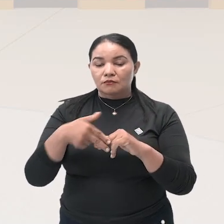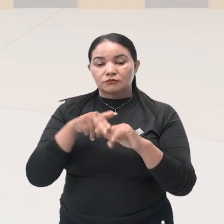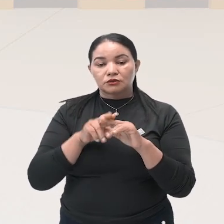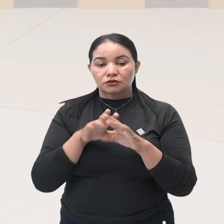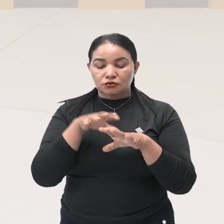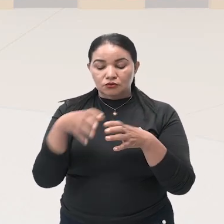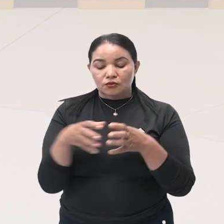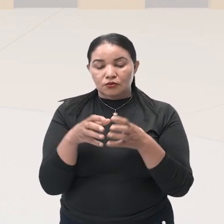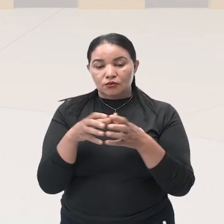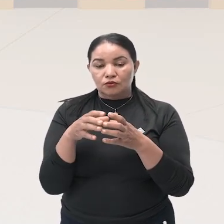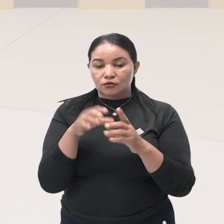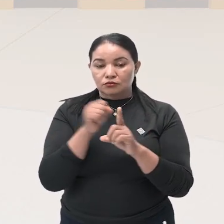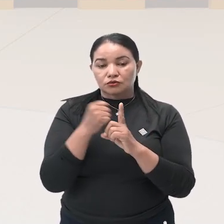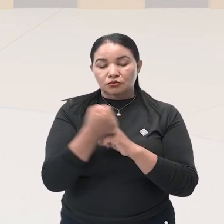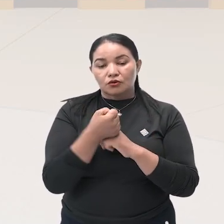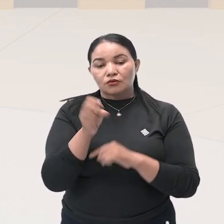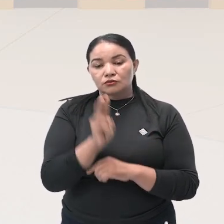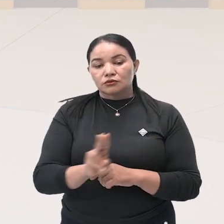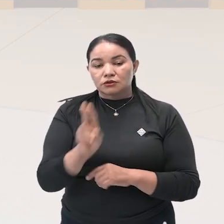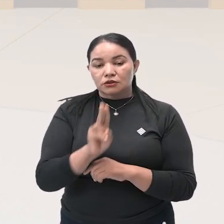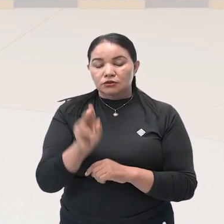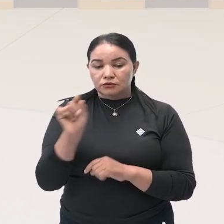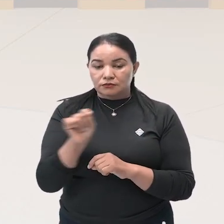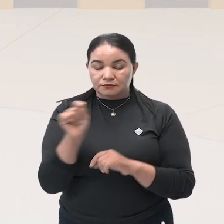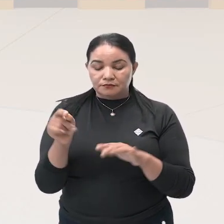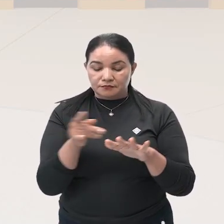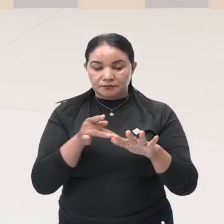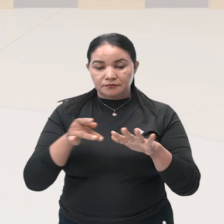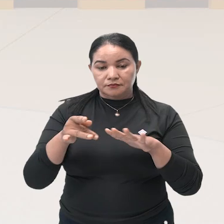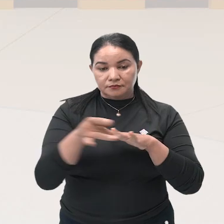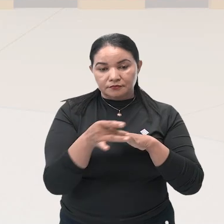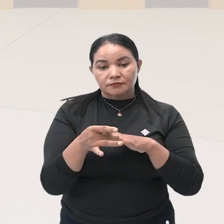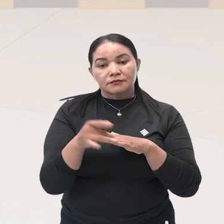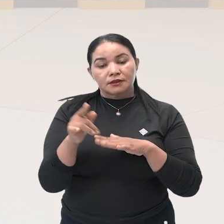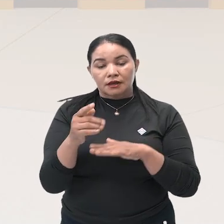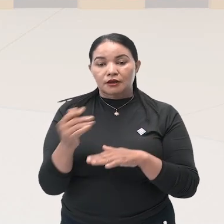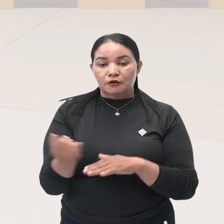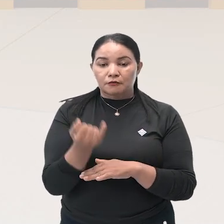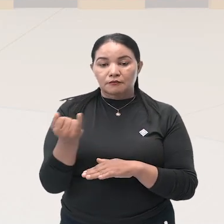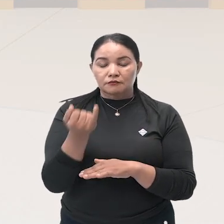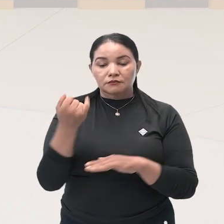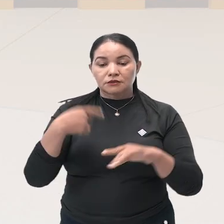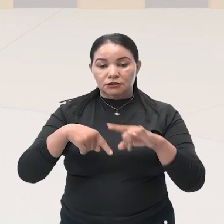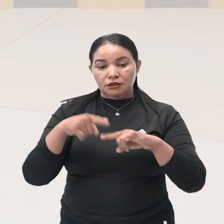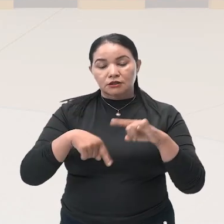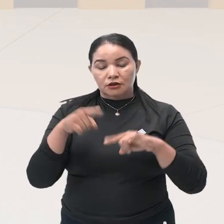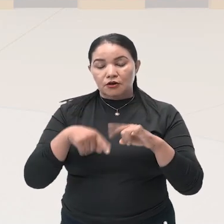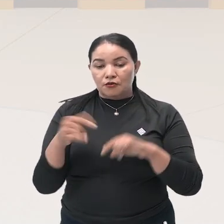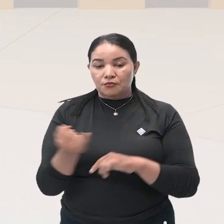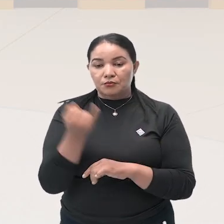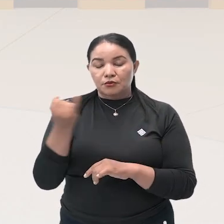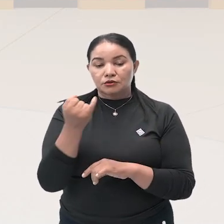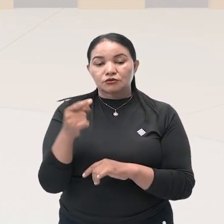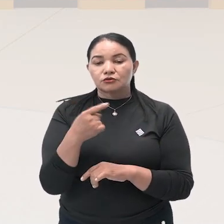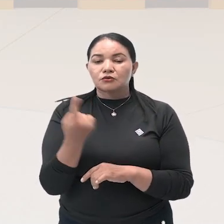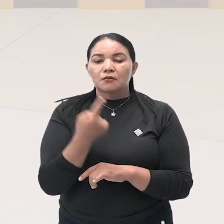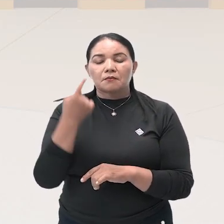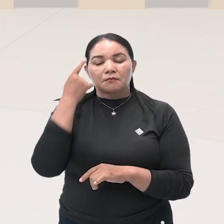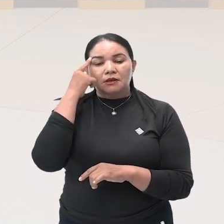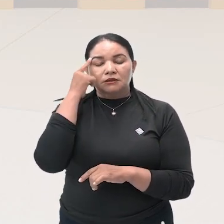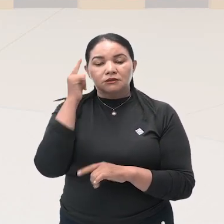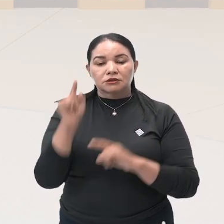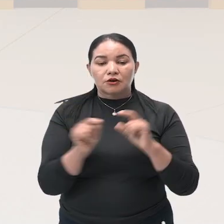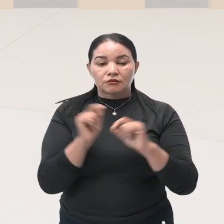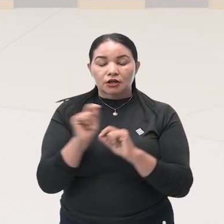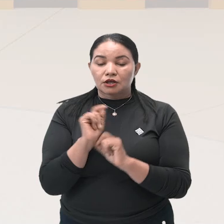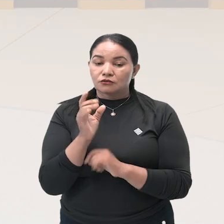sociais, utilizando aí as redes sociais. E tem sido uma ferramenta importante. E a gente precisa pensar também